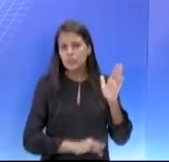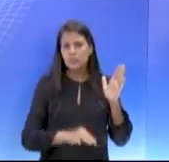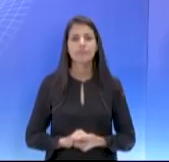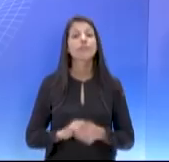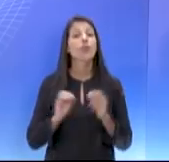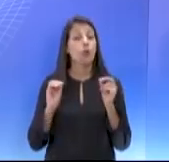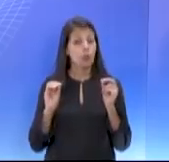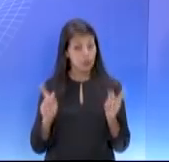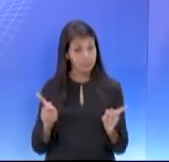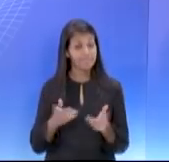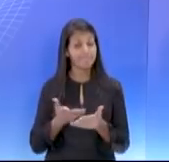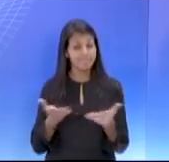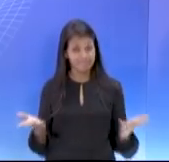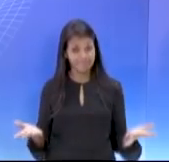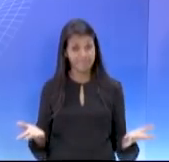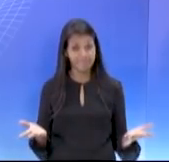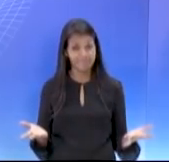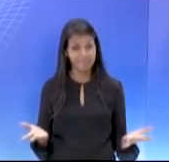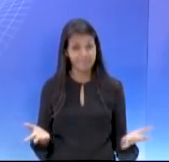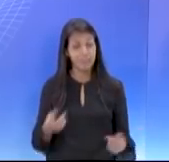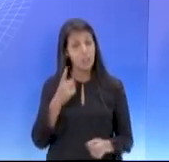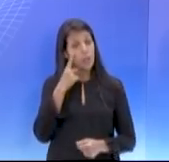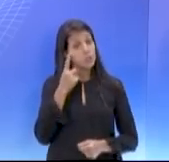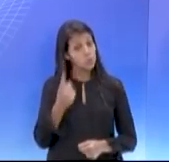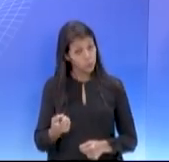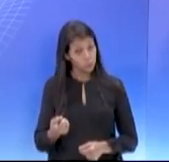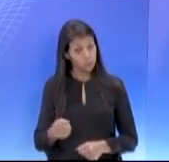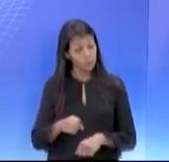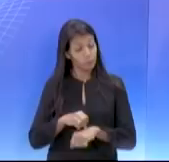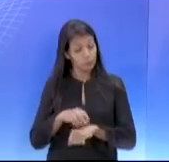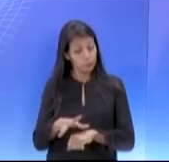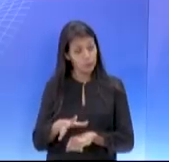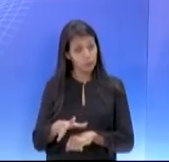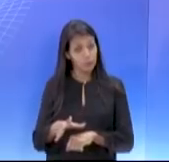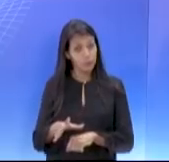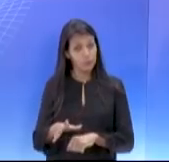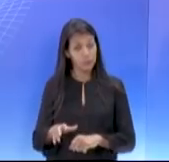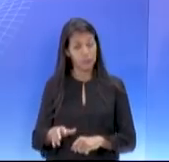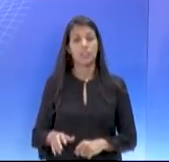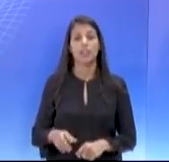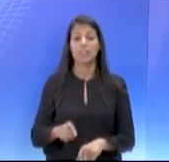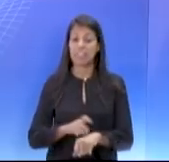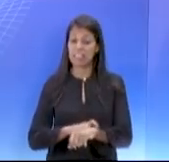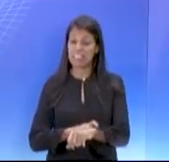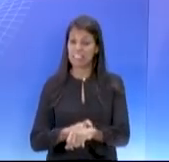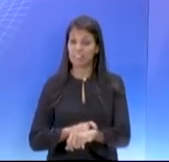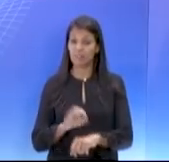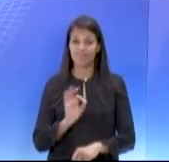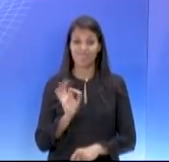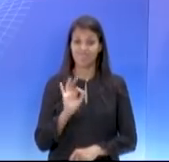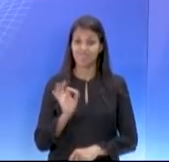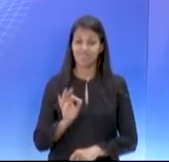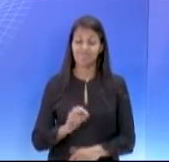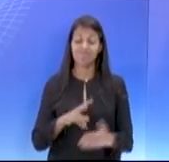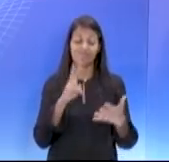a questão. Pois bem, meninos, olha, fiquem de olho aí nessas dicas, tá? Não se estresse, leem com calma